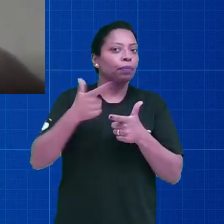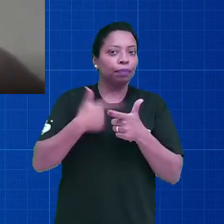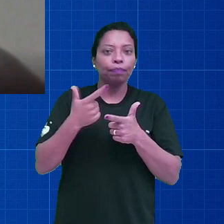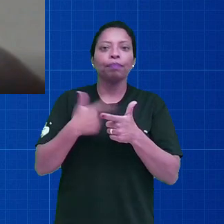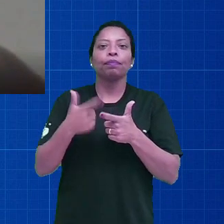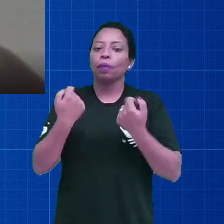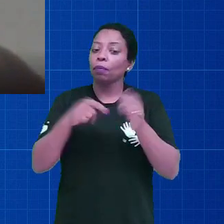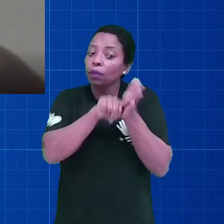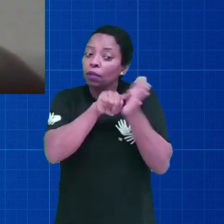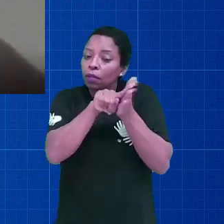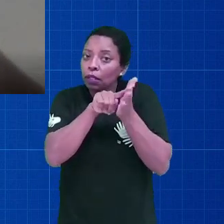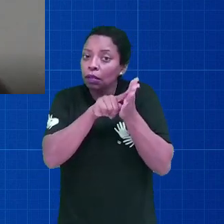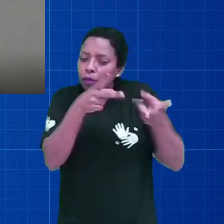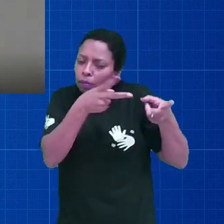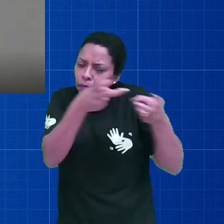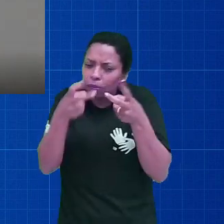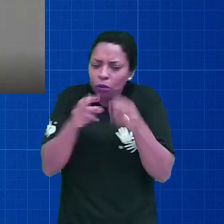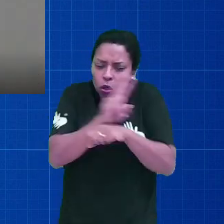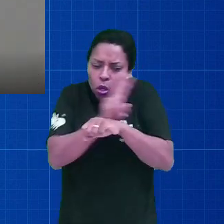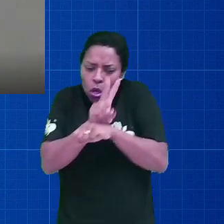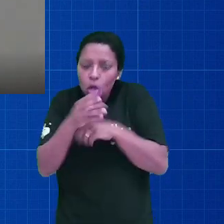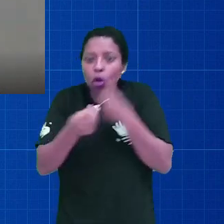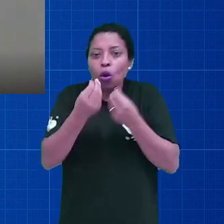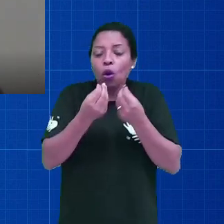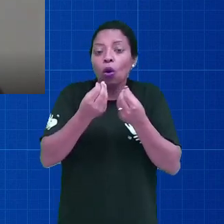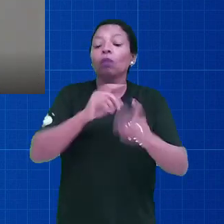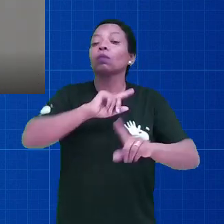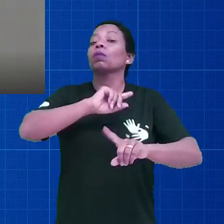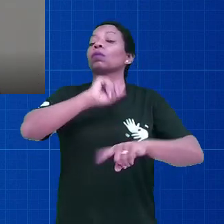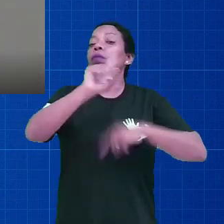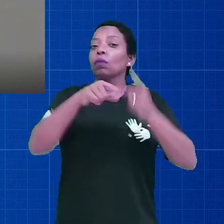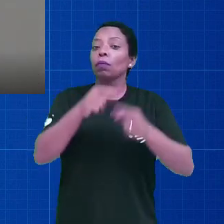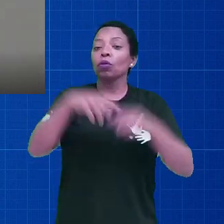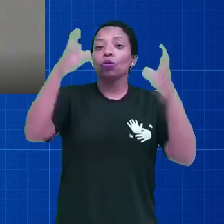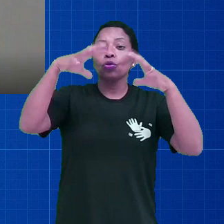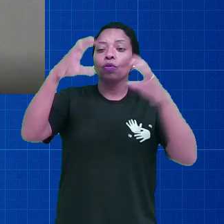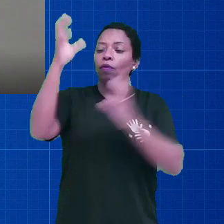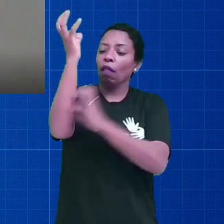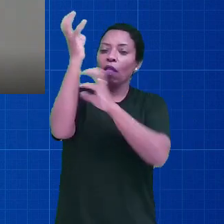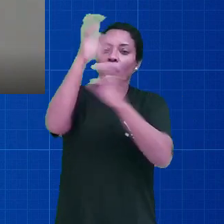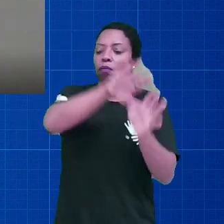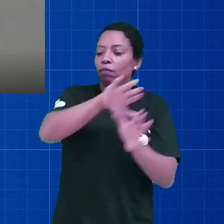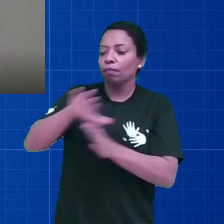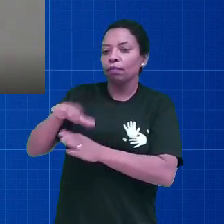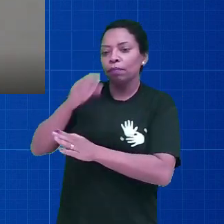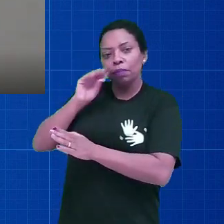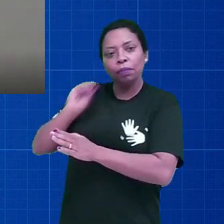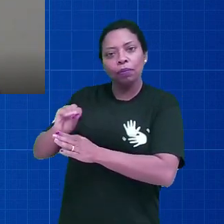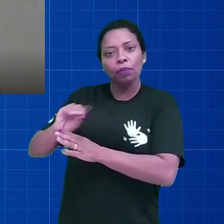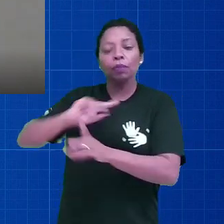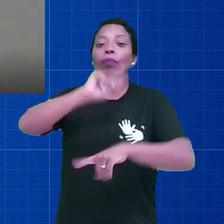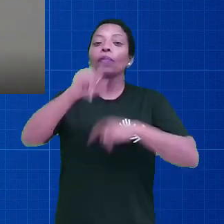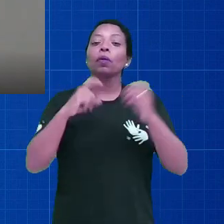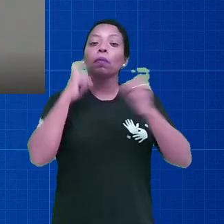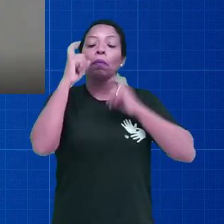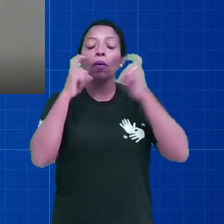monitorar isso. Tá? Daí, depois que passou essa moda da chuva ácida, a gente veio para a moda da camada de ozônio, né? Do